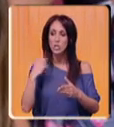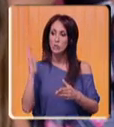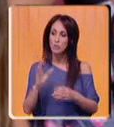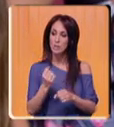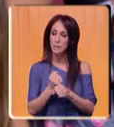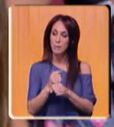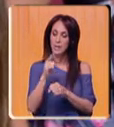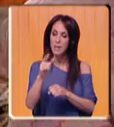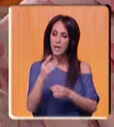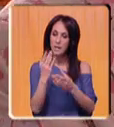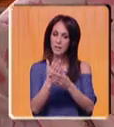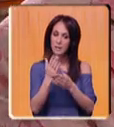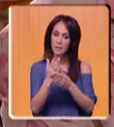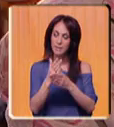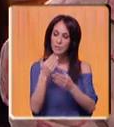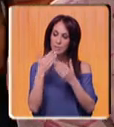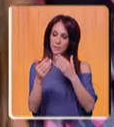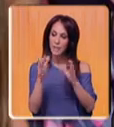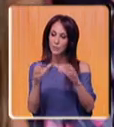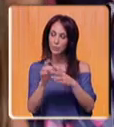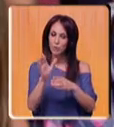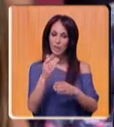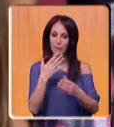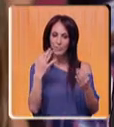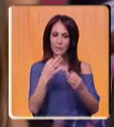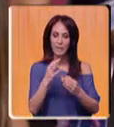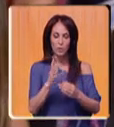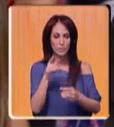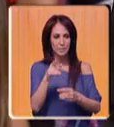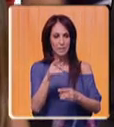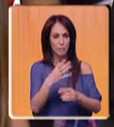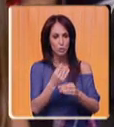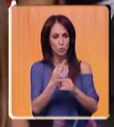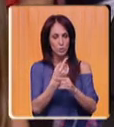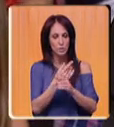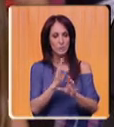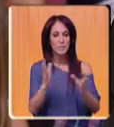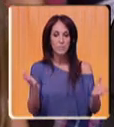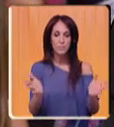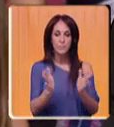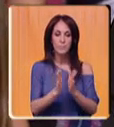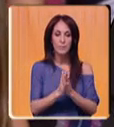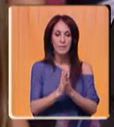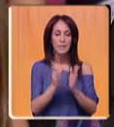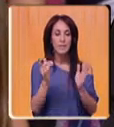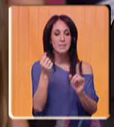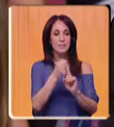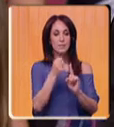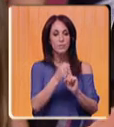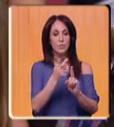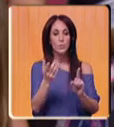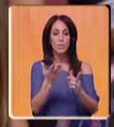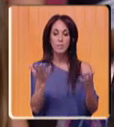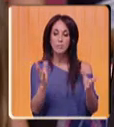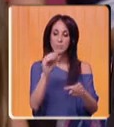Já lá fiz teatro, pois, na Academia Almadense. Acontecem muitas peças de teatro lá, estão sempre a acontecer e a aparecer. De maneira que este desafio faz parte do